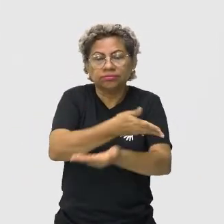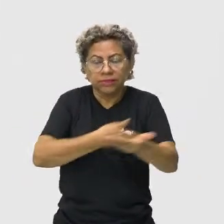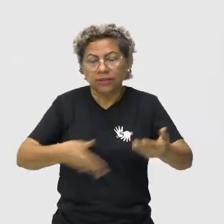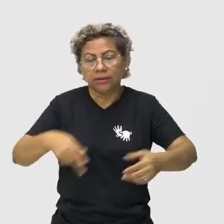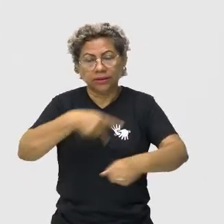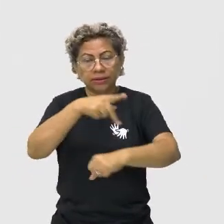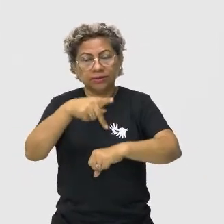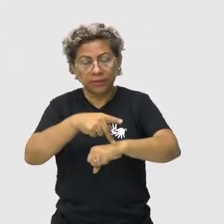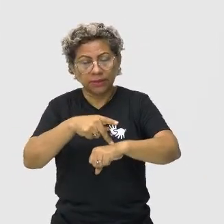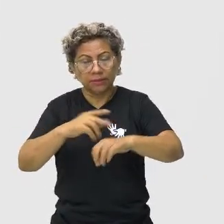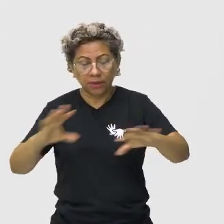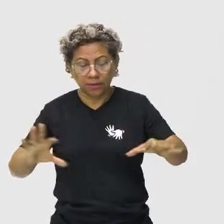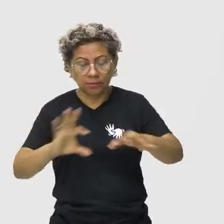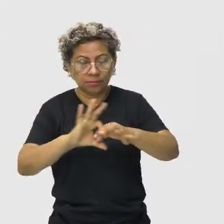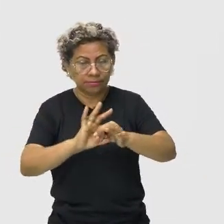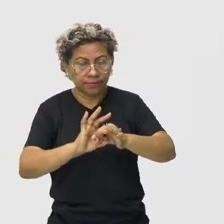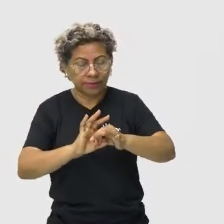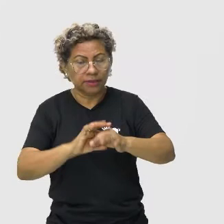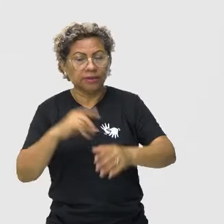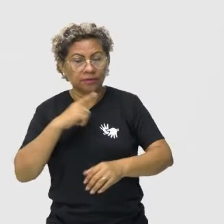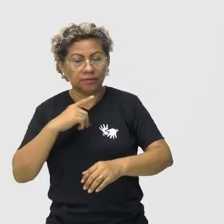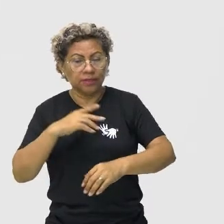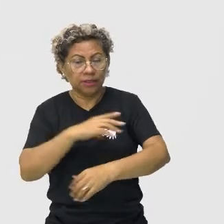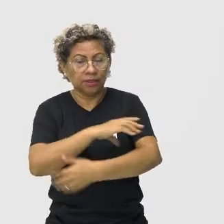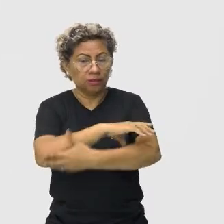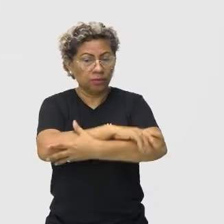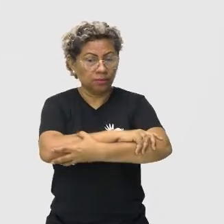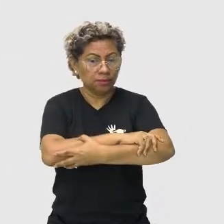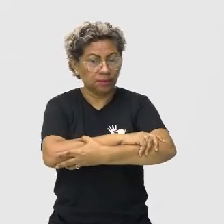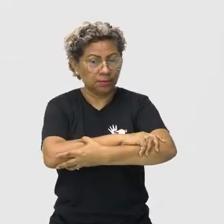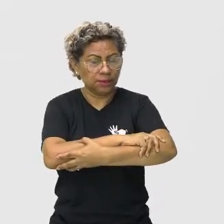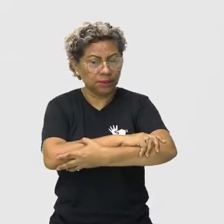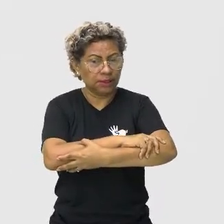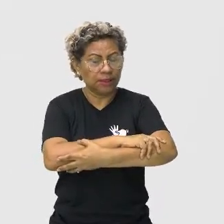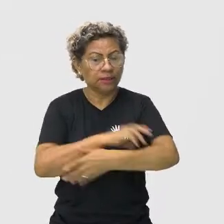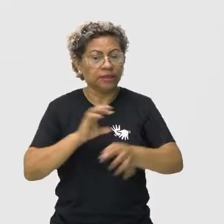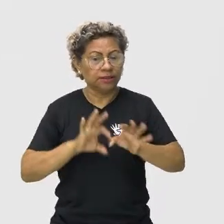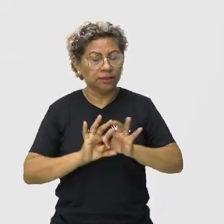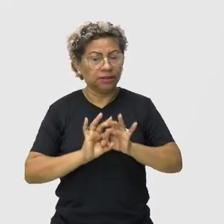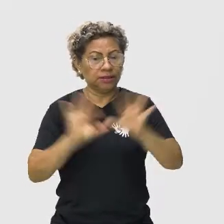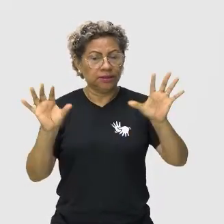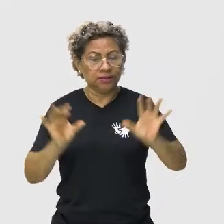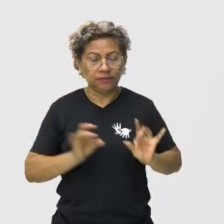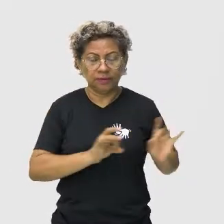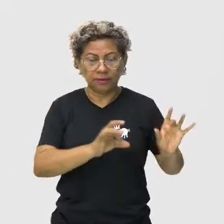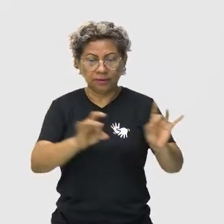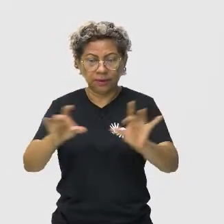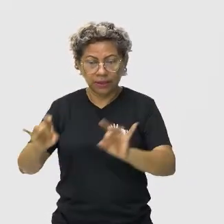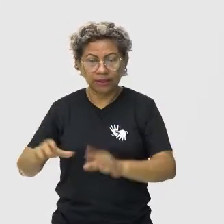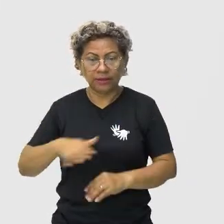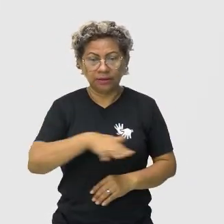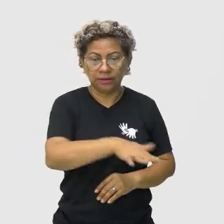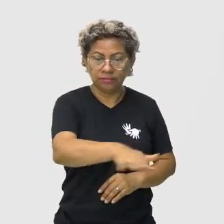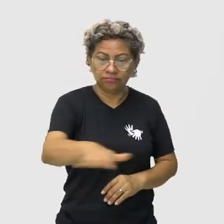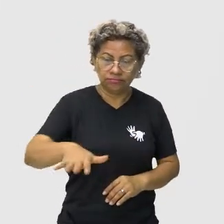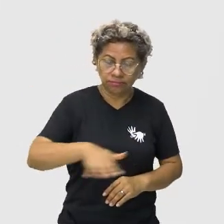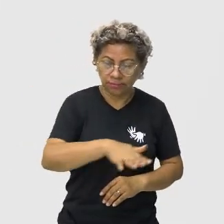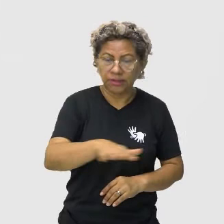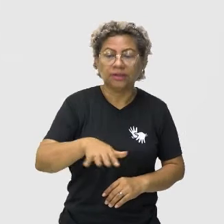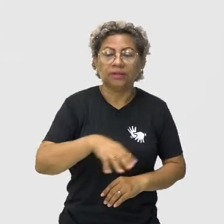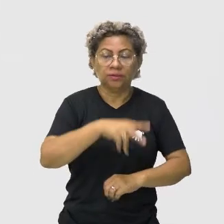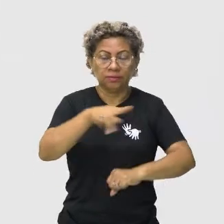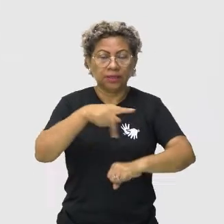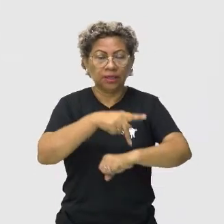países estão se juntando aí na zona de livre comércio, essa área, né, onde os países eles acabam